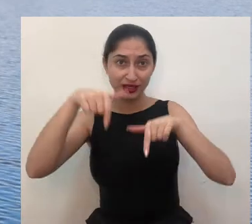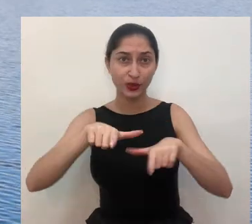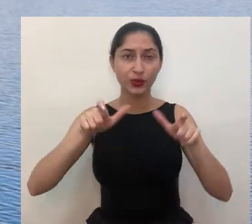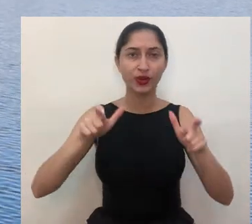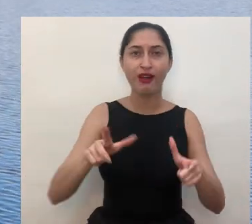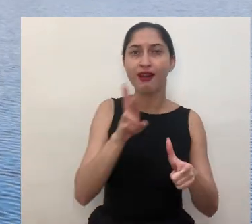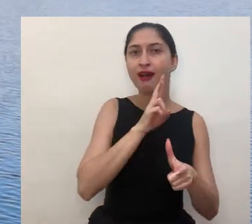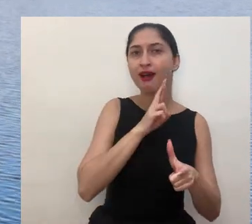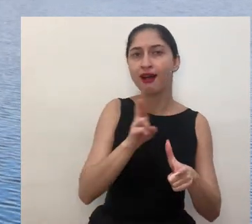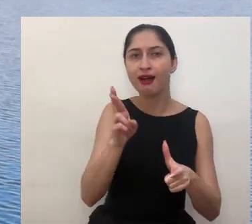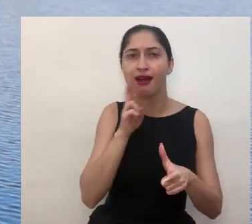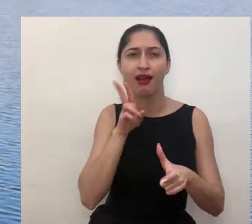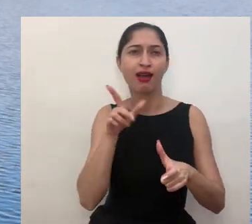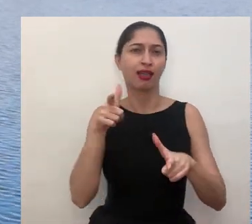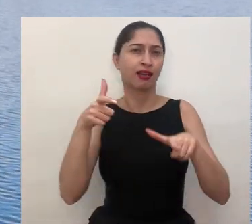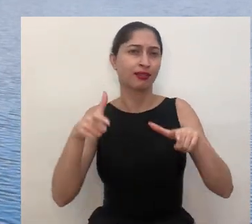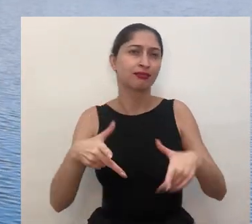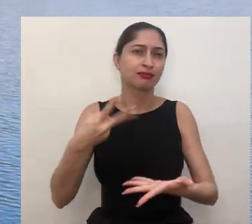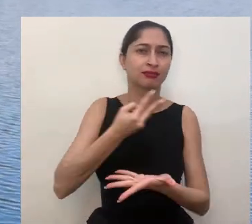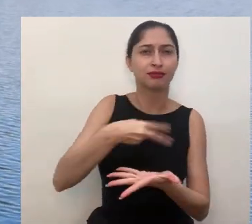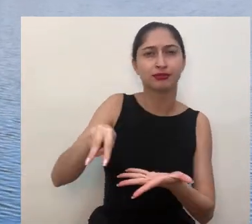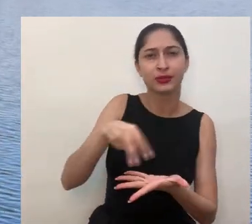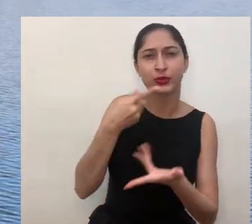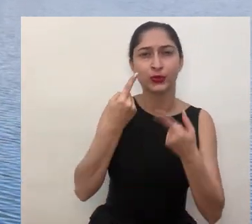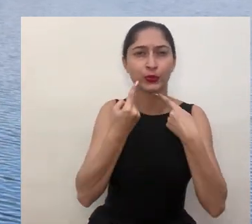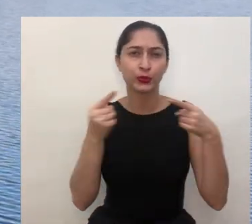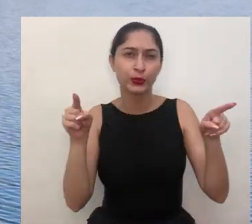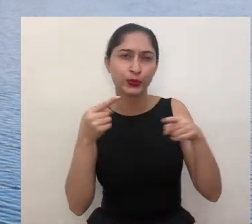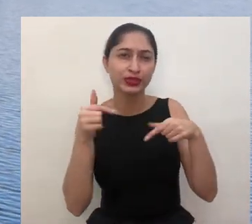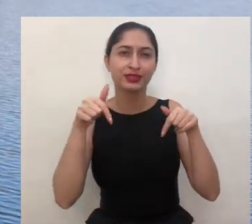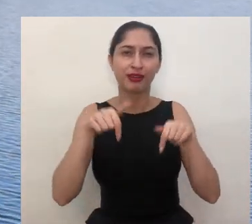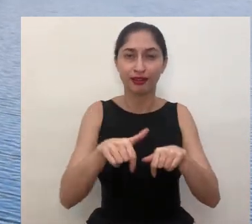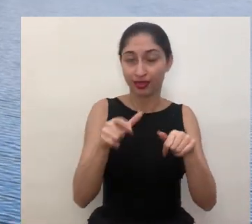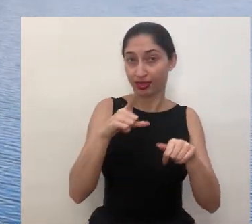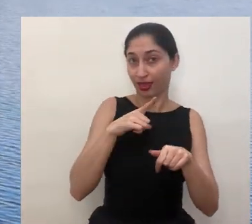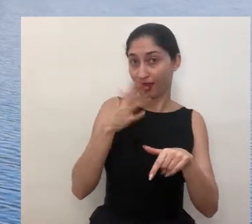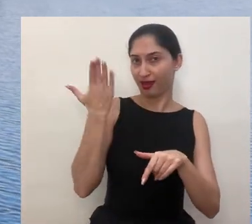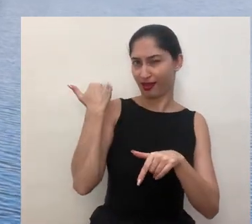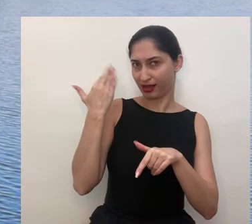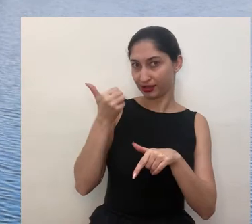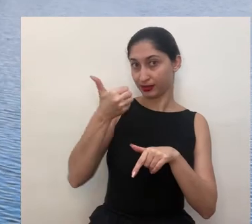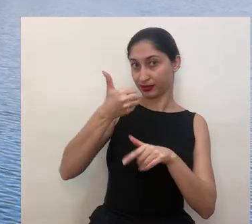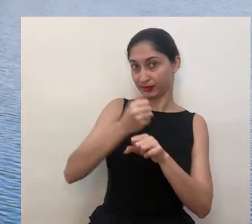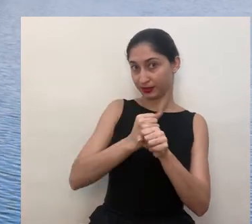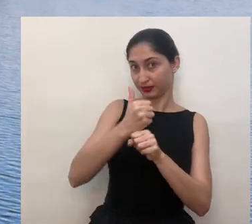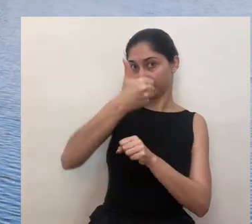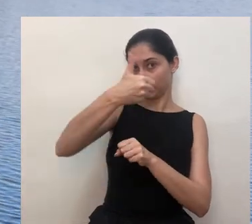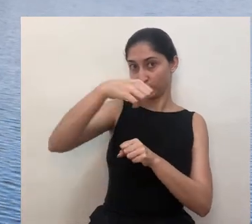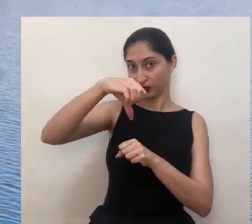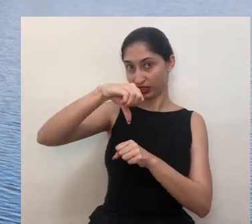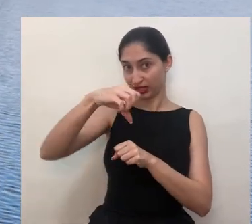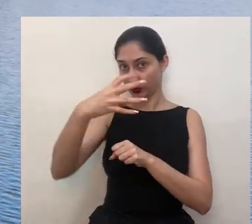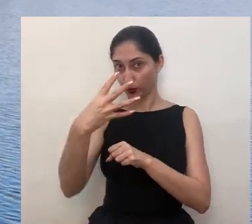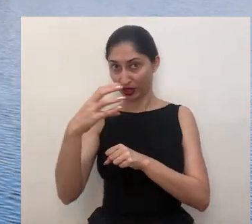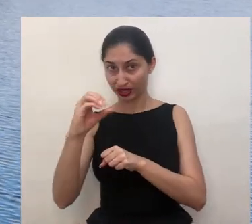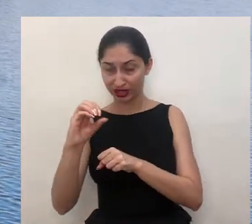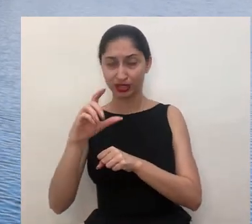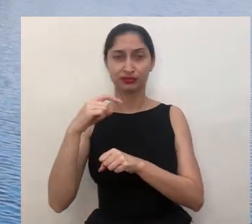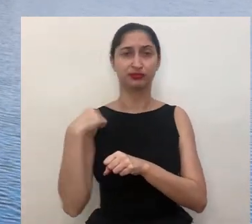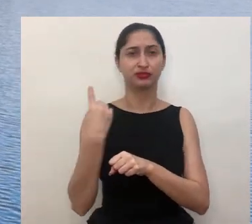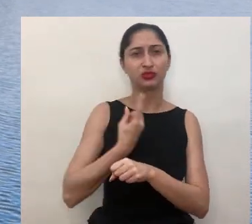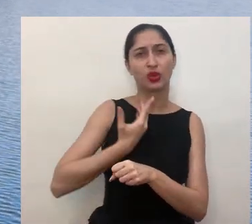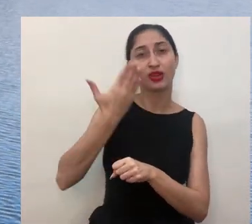restaurante dançante, um espaço sonoro, musical, dançante. Nós temos muitos registros desse uso através